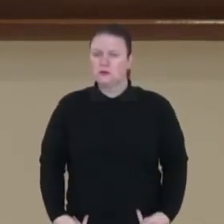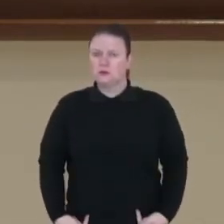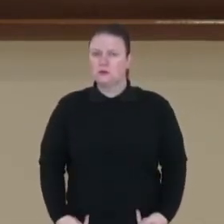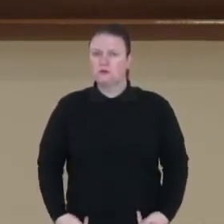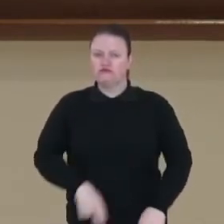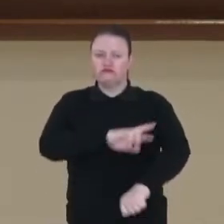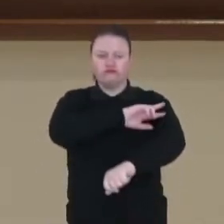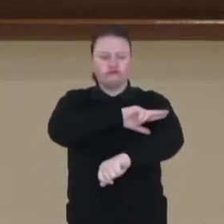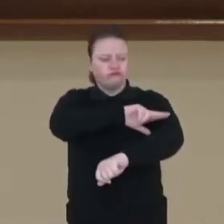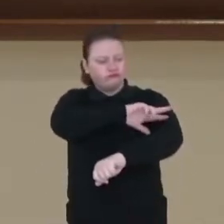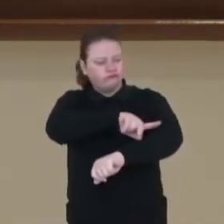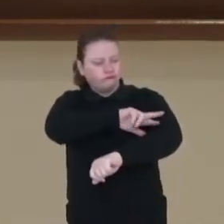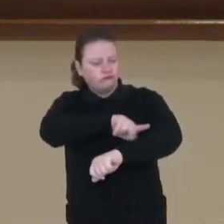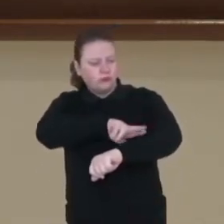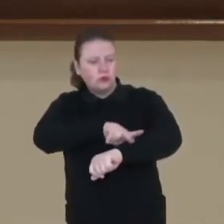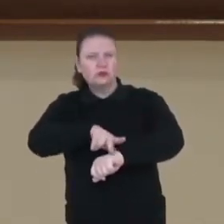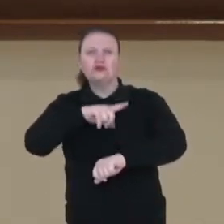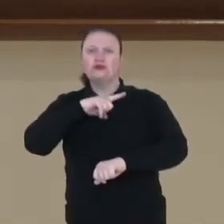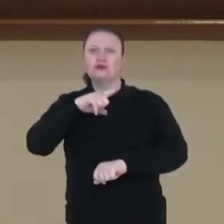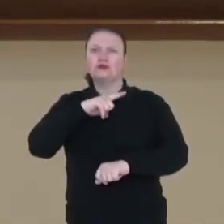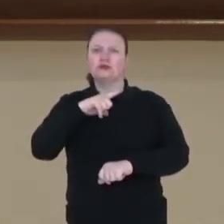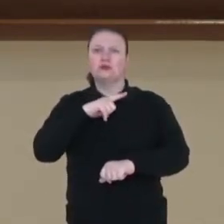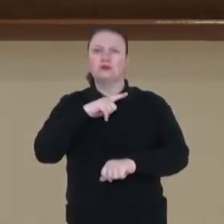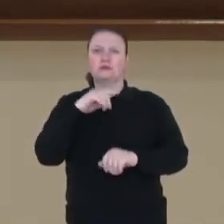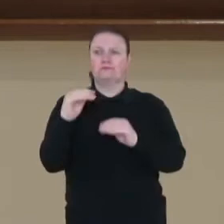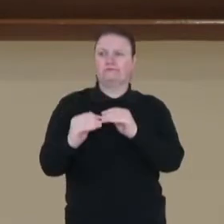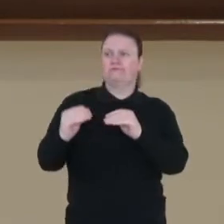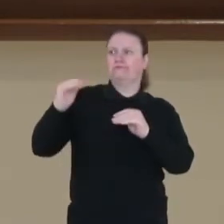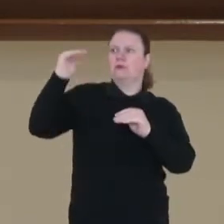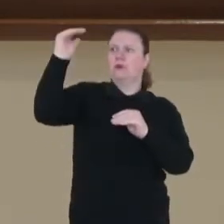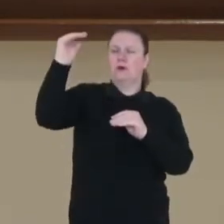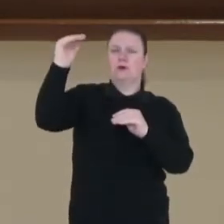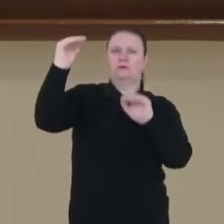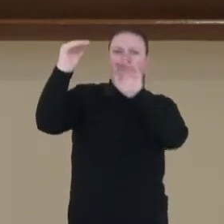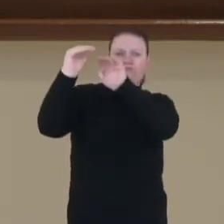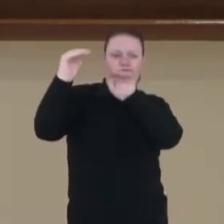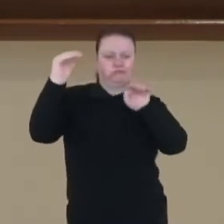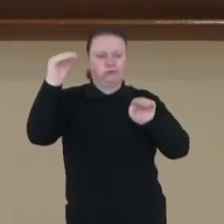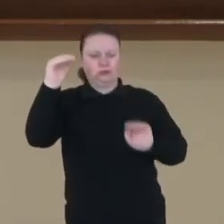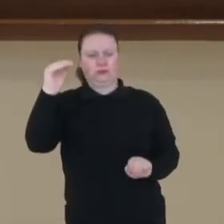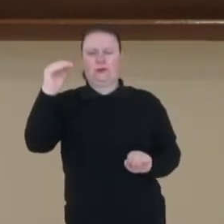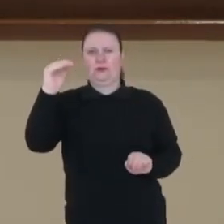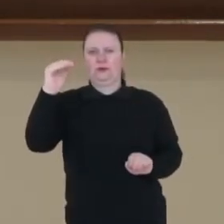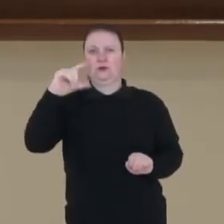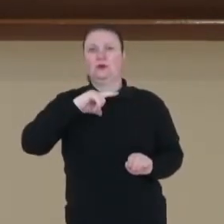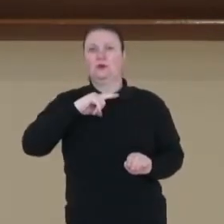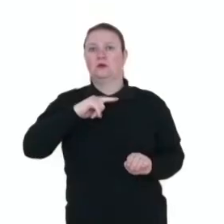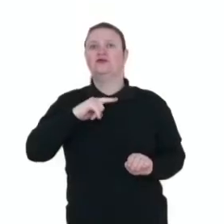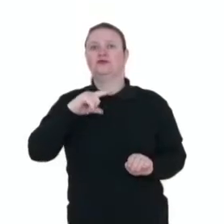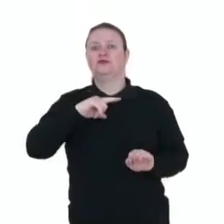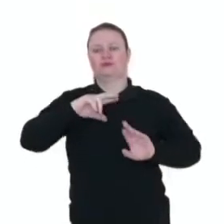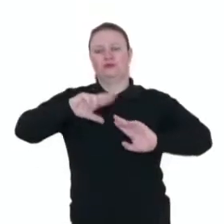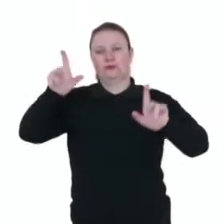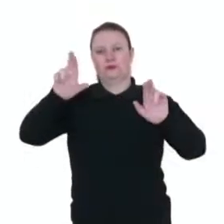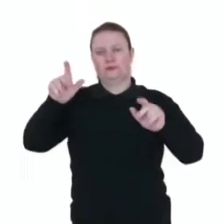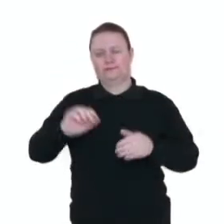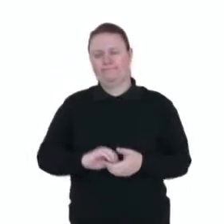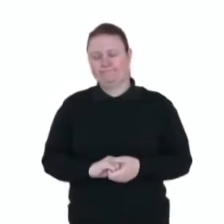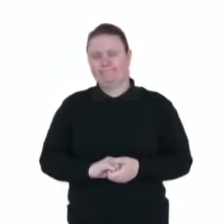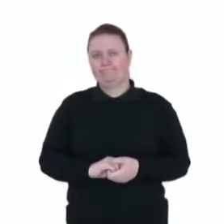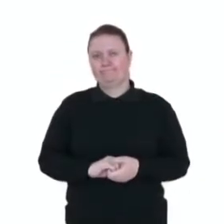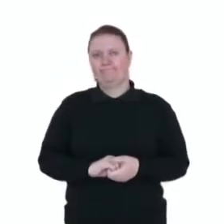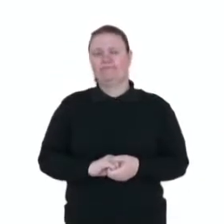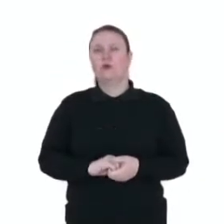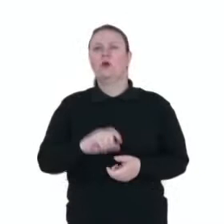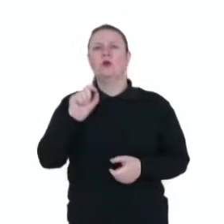humanidade existiam raças superiores e raças inferiores. Bom, de que maneira o